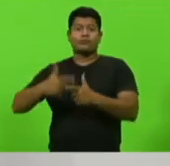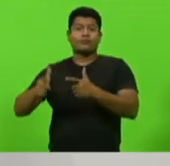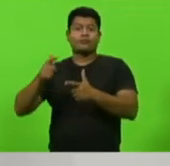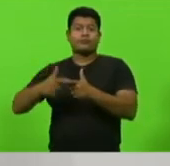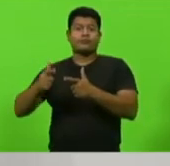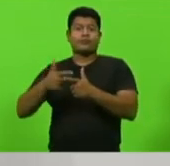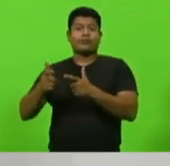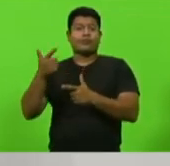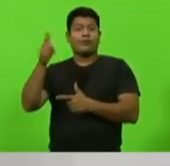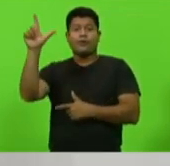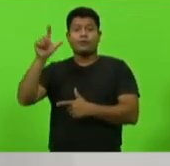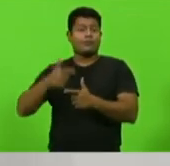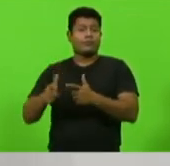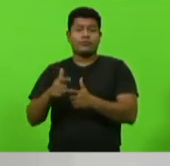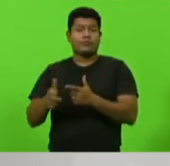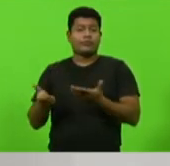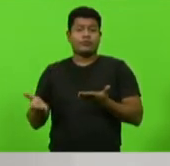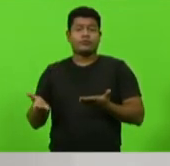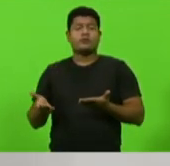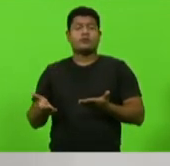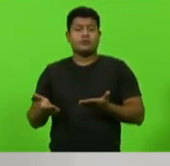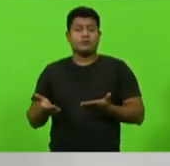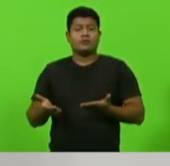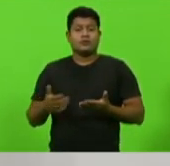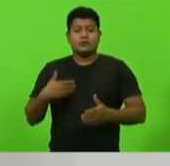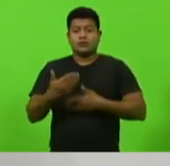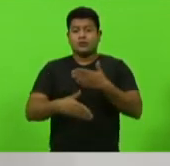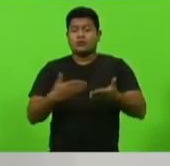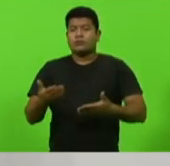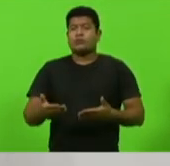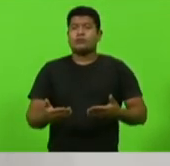esses assuntos. Porque isso vai cair na nossa mesa quando nós formos